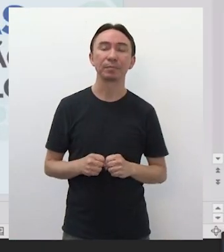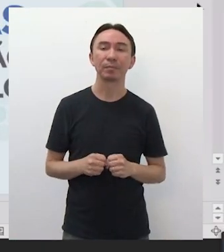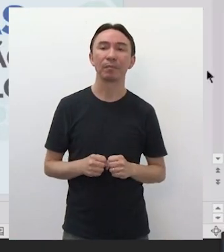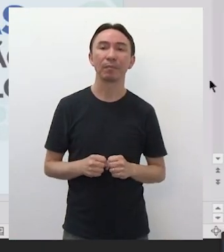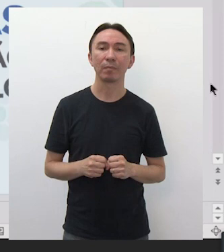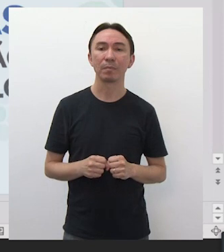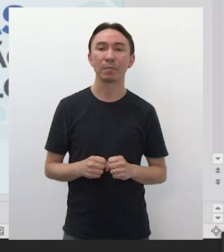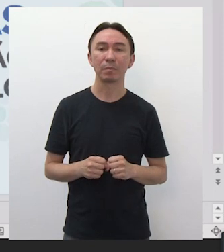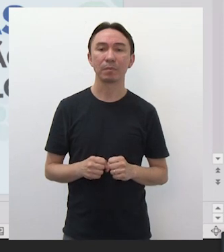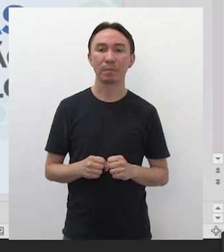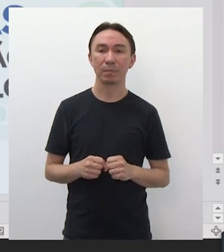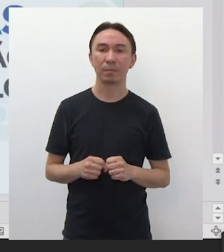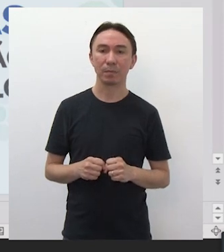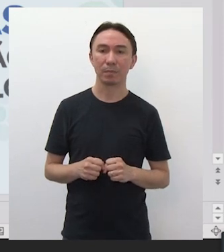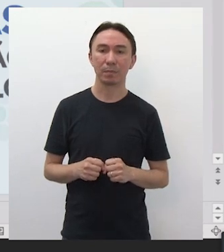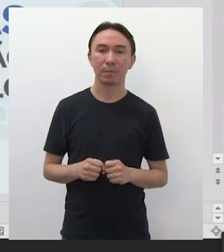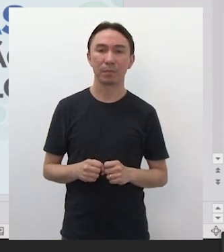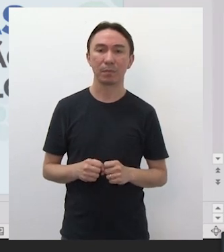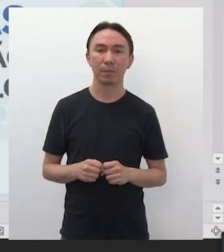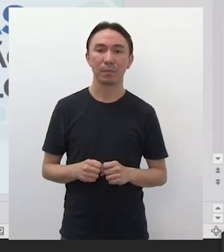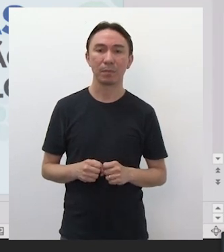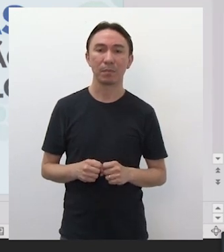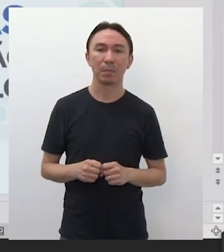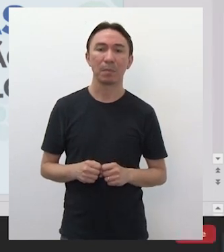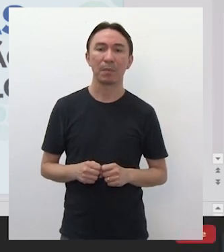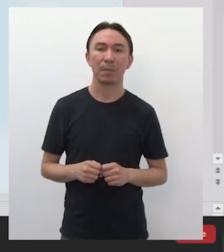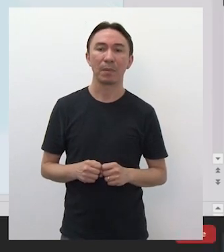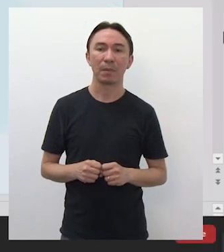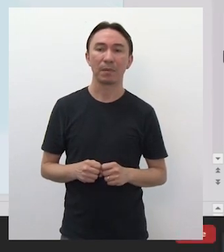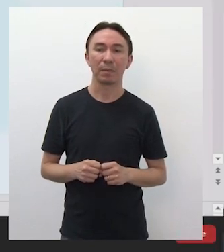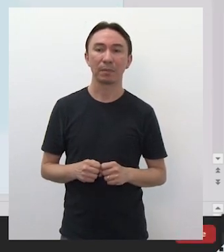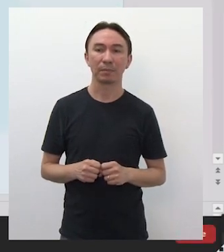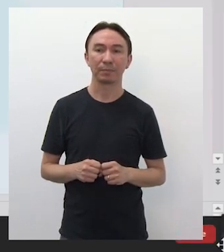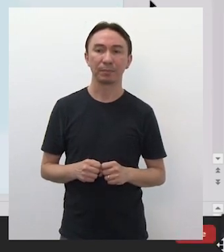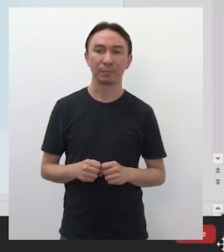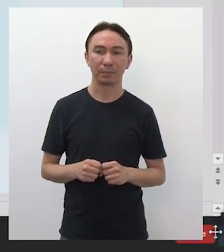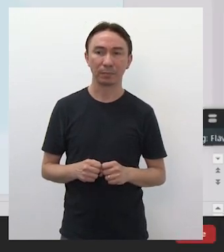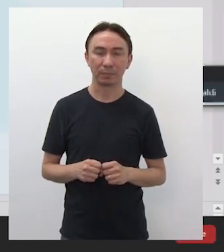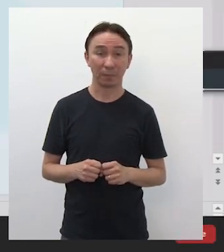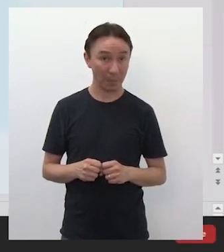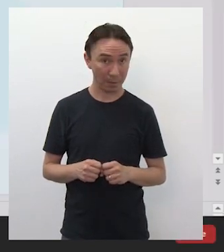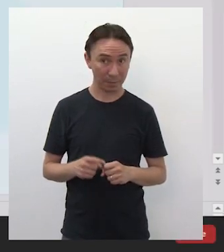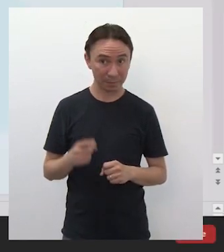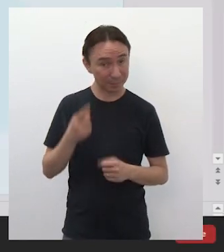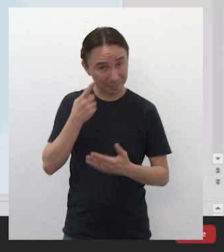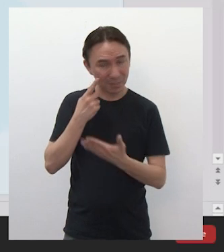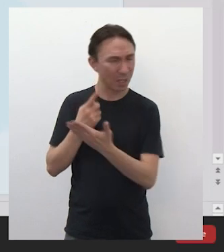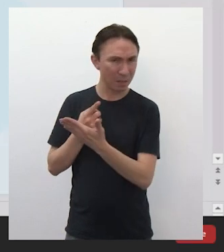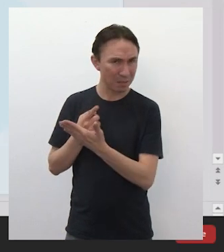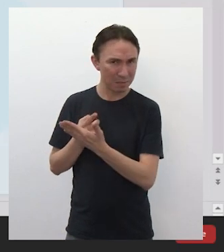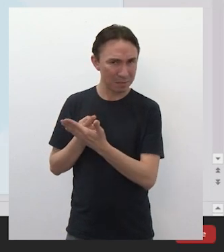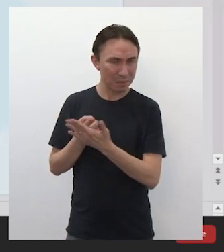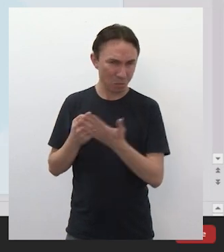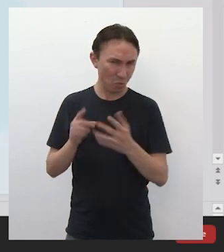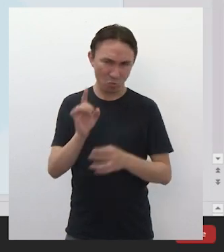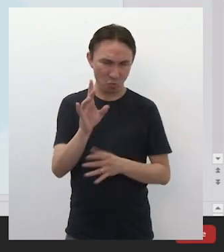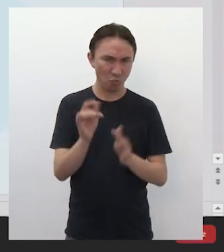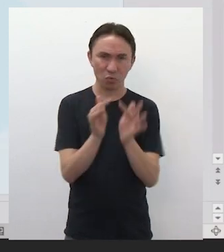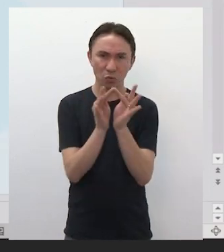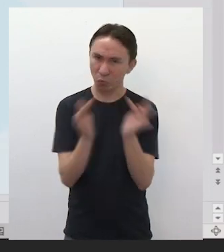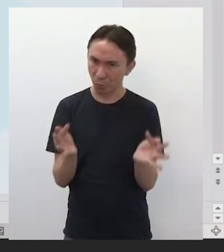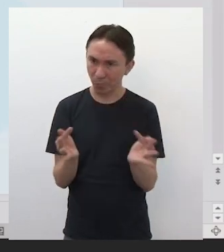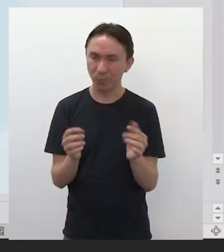Deixa eu só colocar no slide certo. O slide não tinha muito escrito, tá? Só estava aqui. Aqui, o que